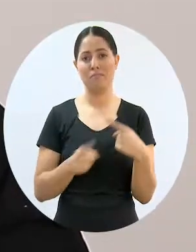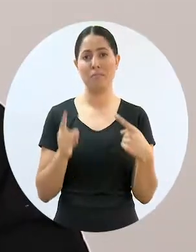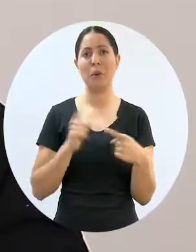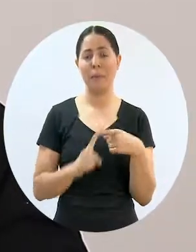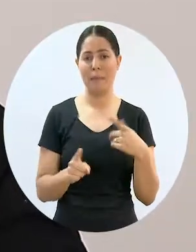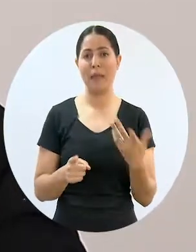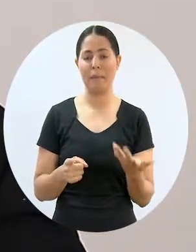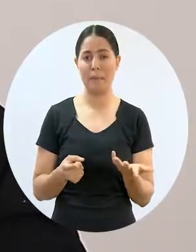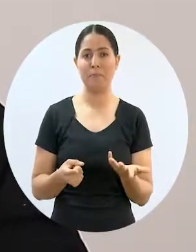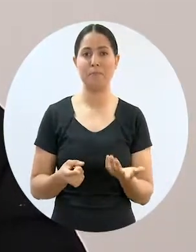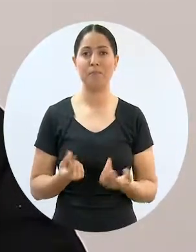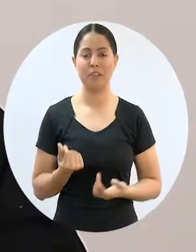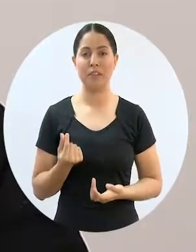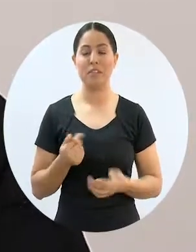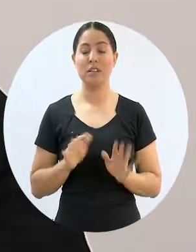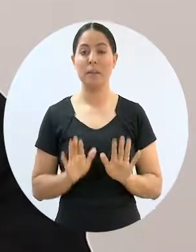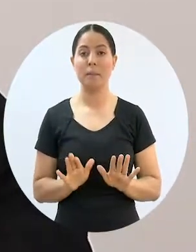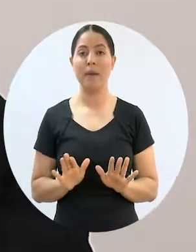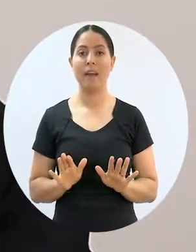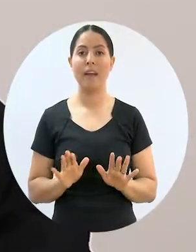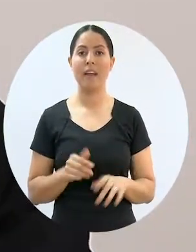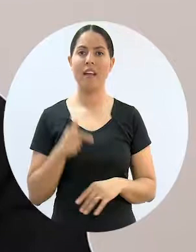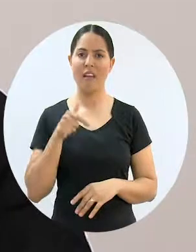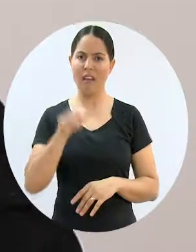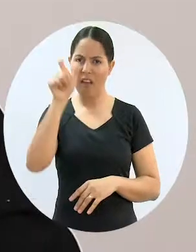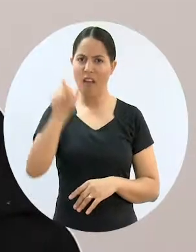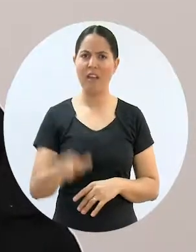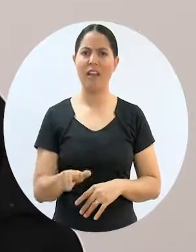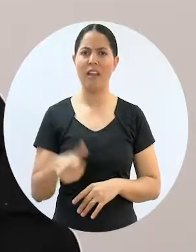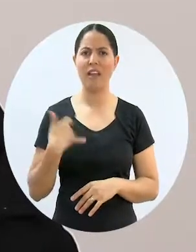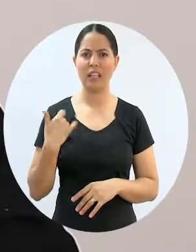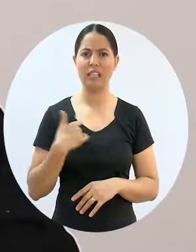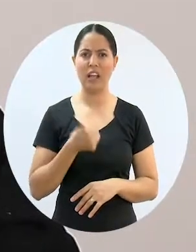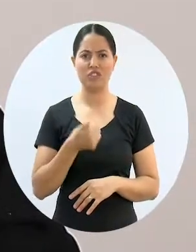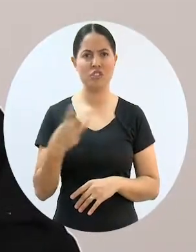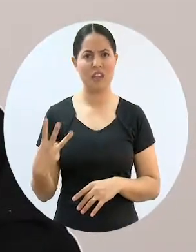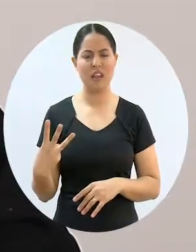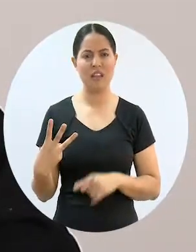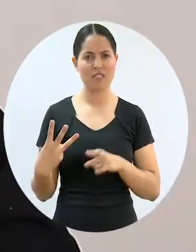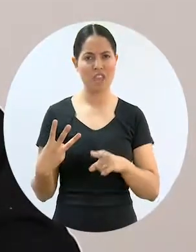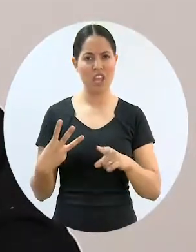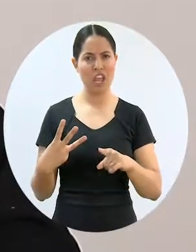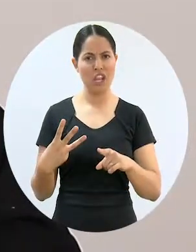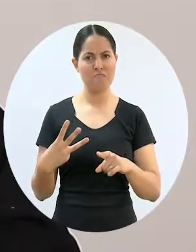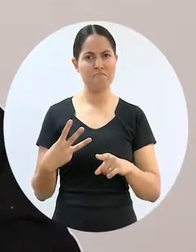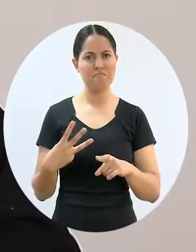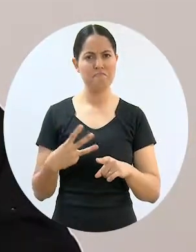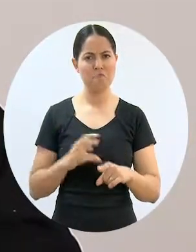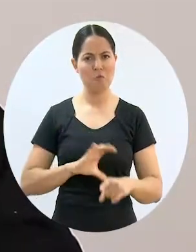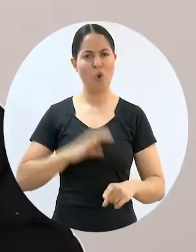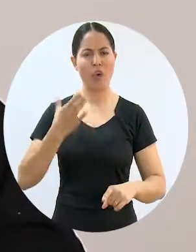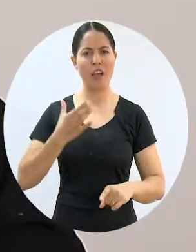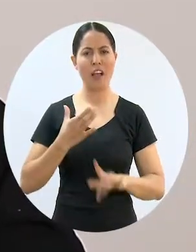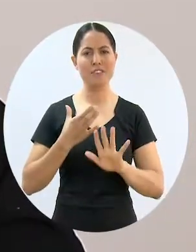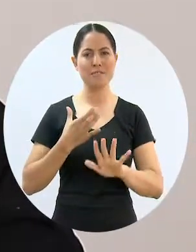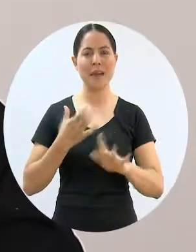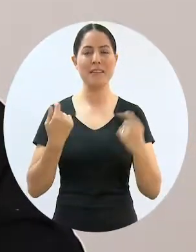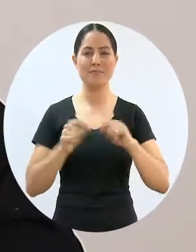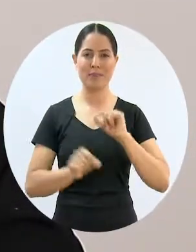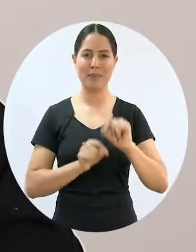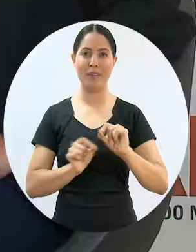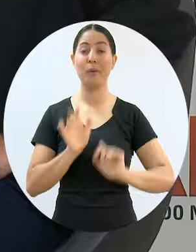privações. Apesar de todo o heroísmo daquele adolescente, nós temos que ter